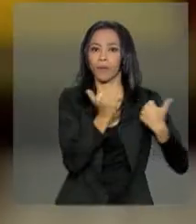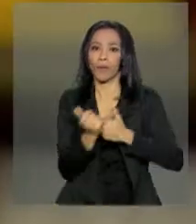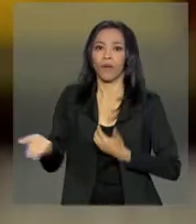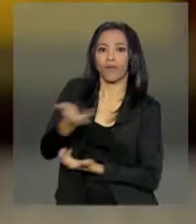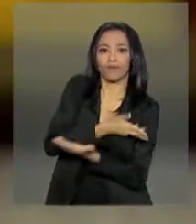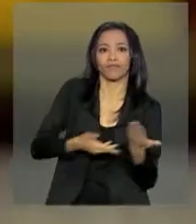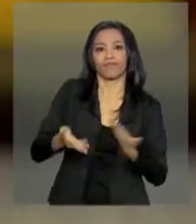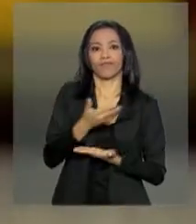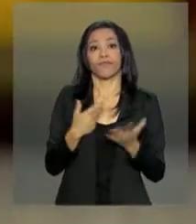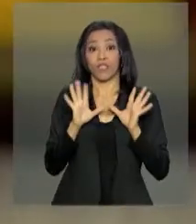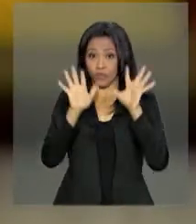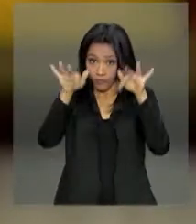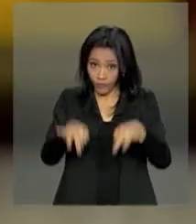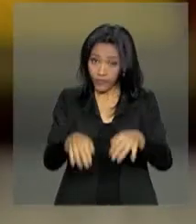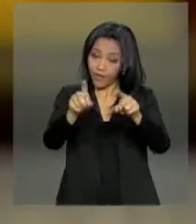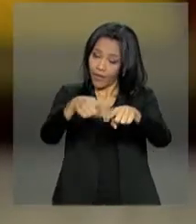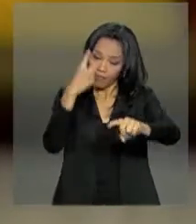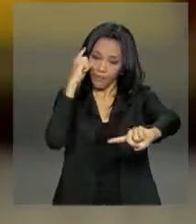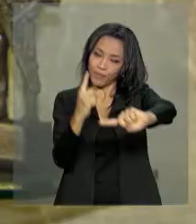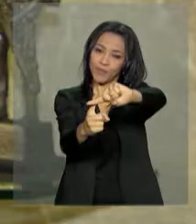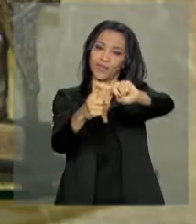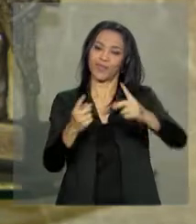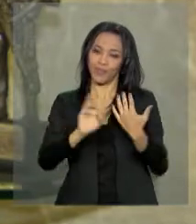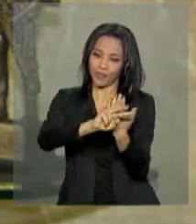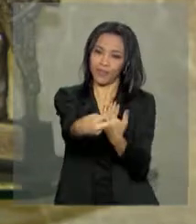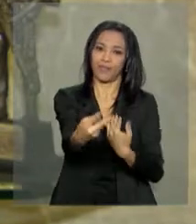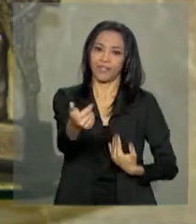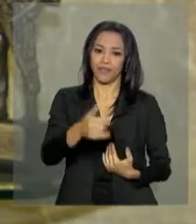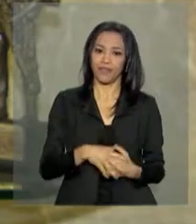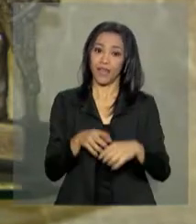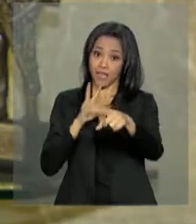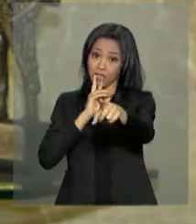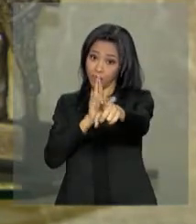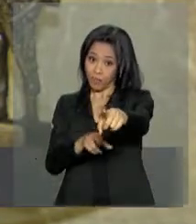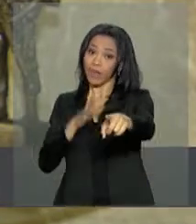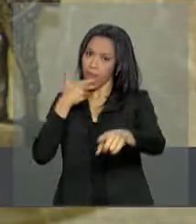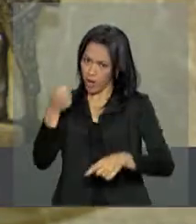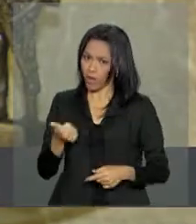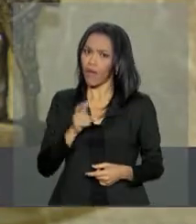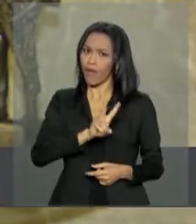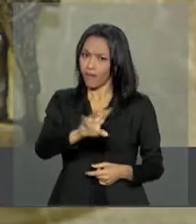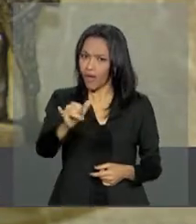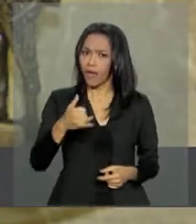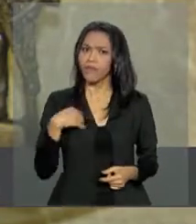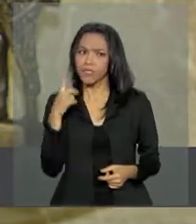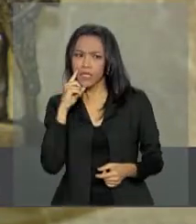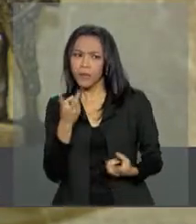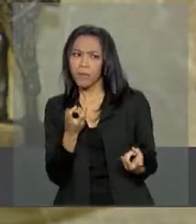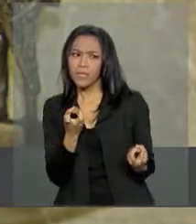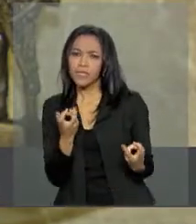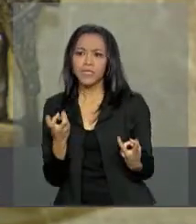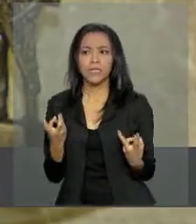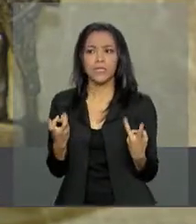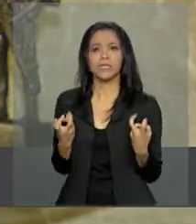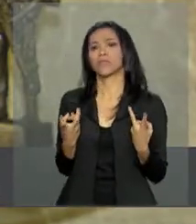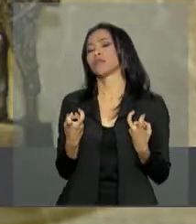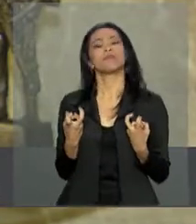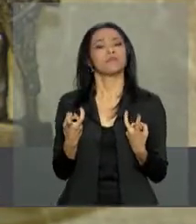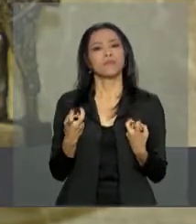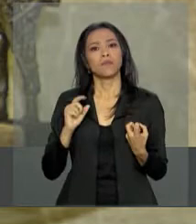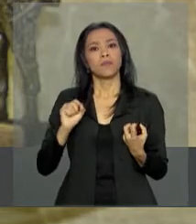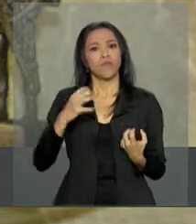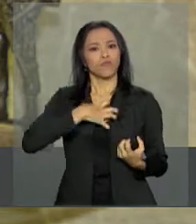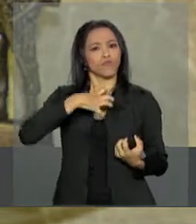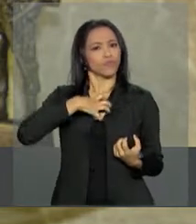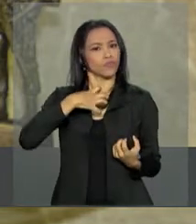O resultado final será positivo. A situação vai melhorar. Você começa a observar o seguinte, começa a observar a